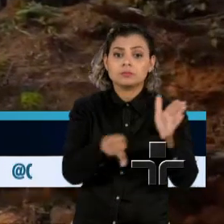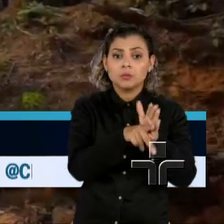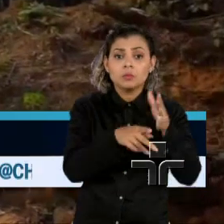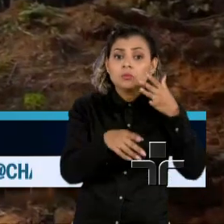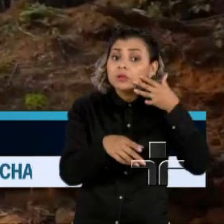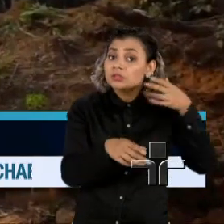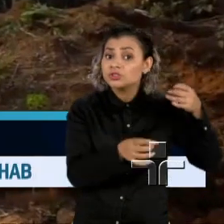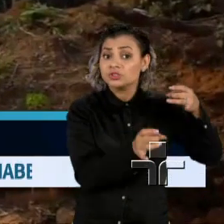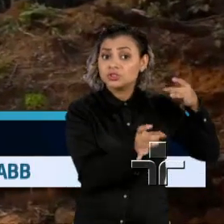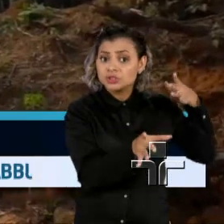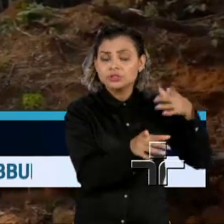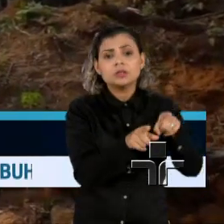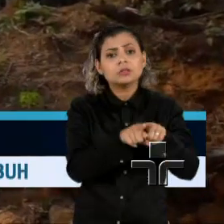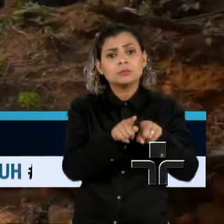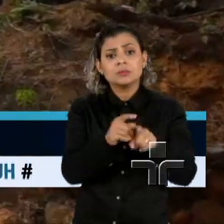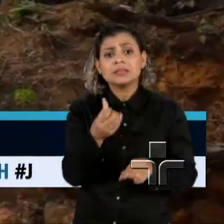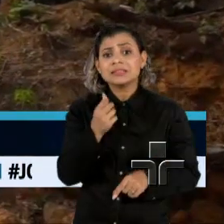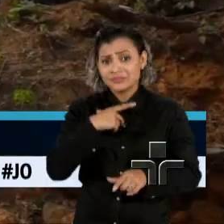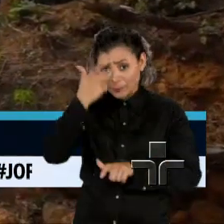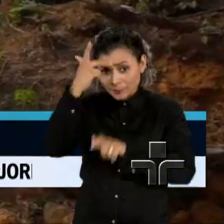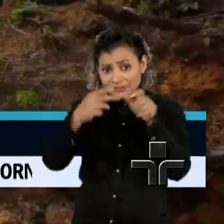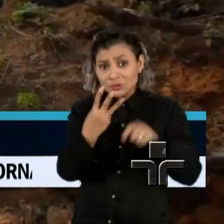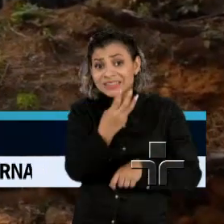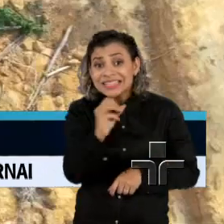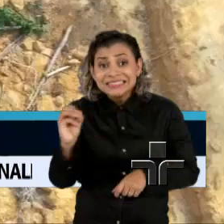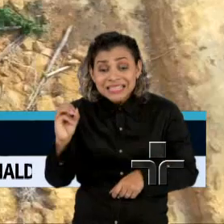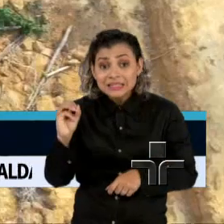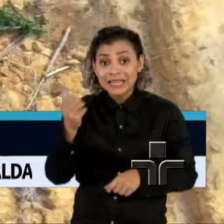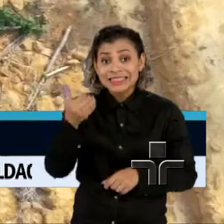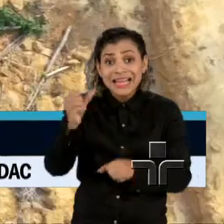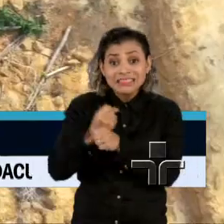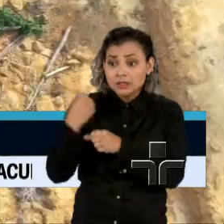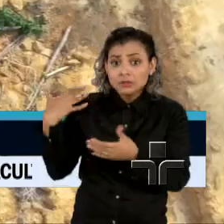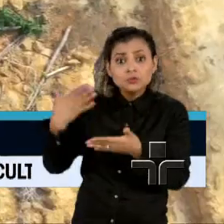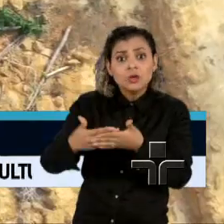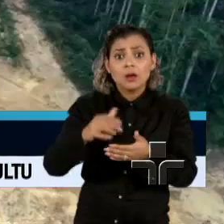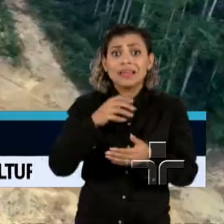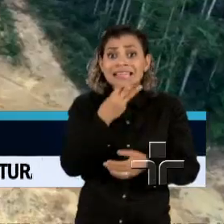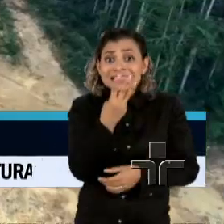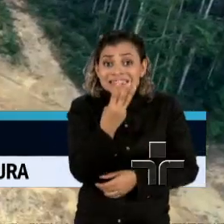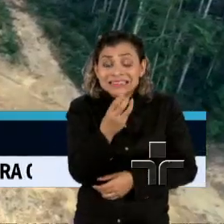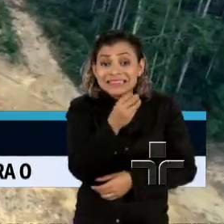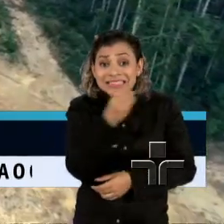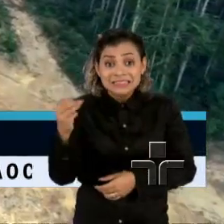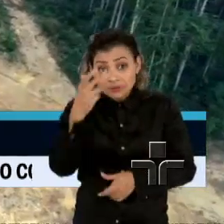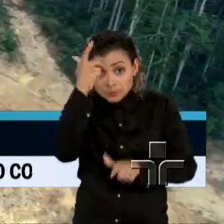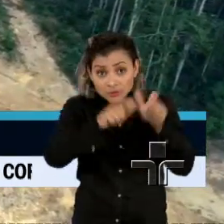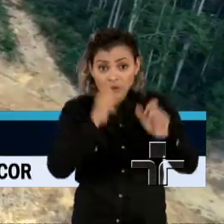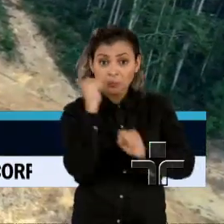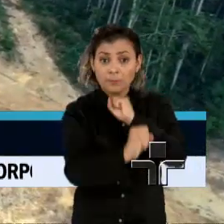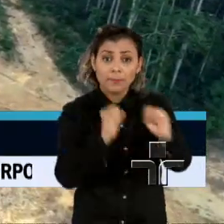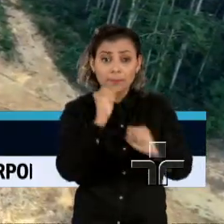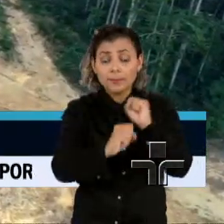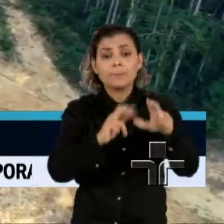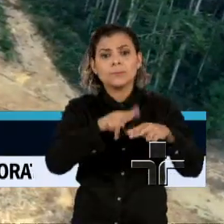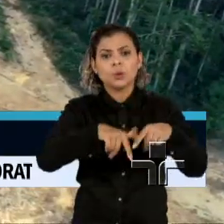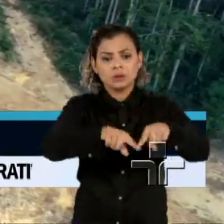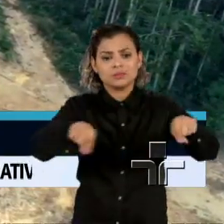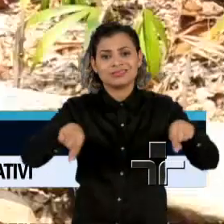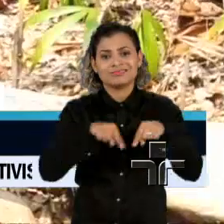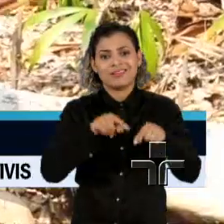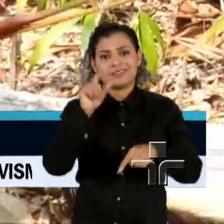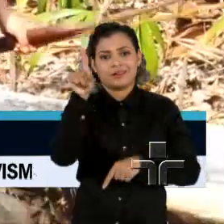Mais de 300 pessoas foram assassinadas na última década por causa do conflito no uso de terra e recursos naturais na